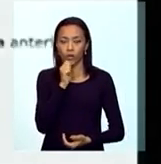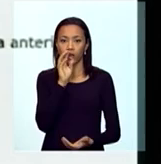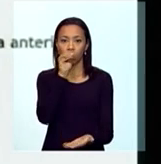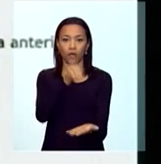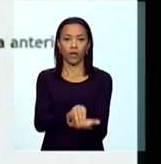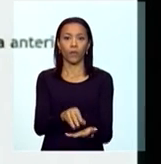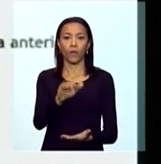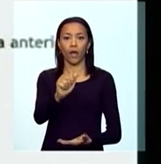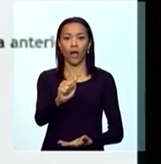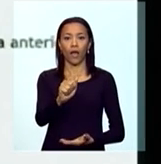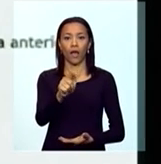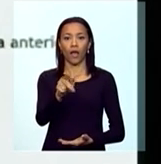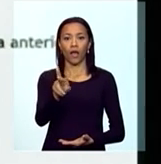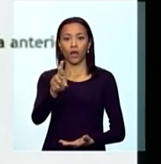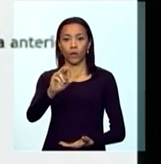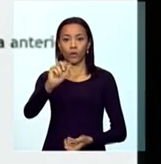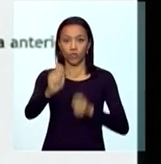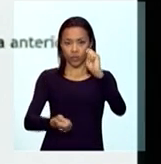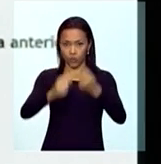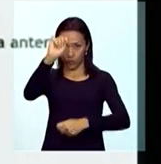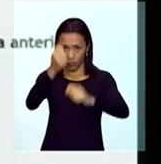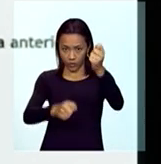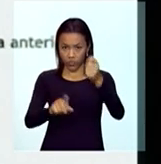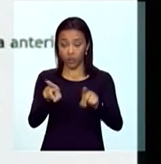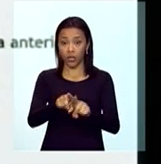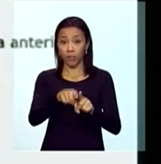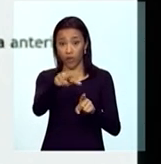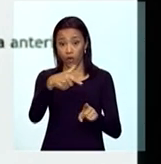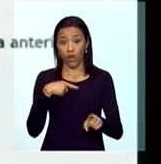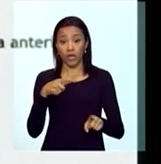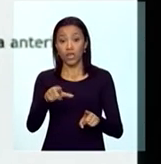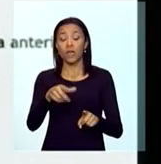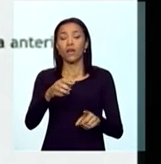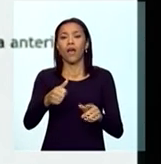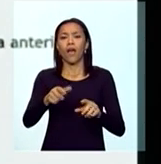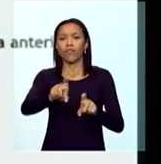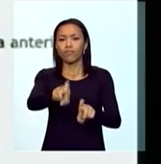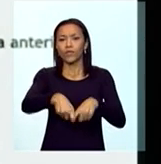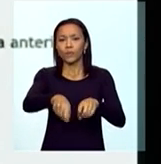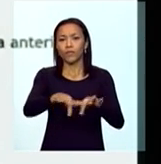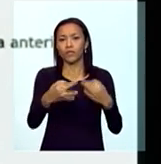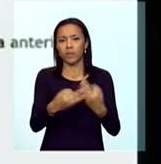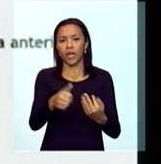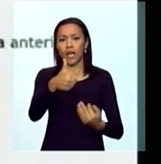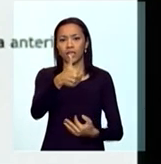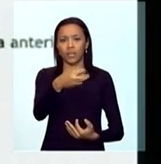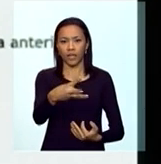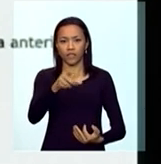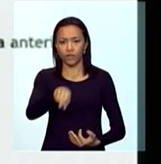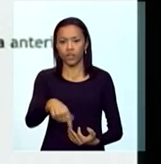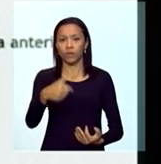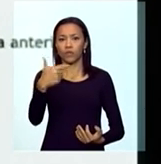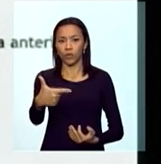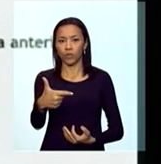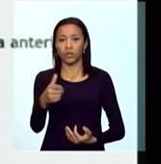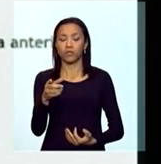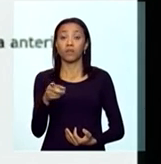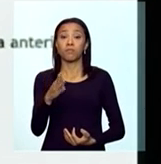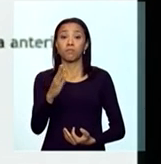agroindustrial. Aí, por segmento, agricultura familiar, 13.200, é uma marca absolutamente